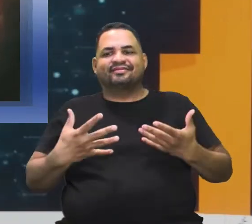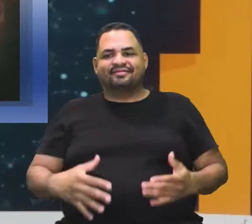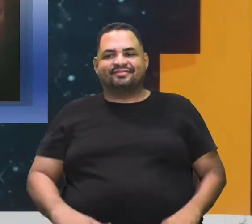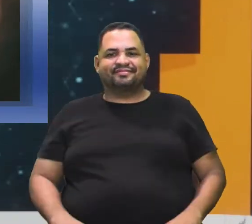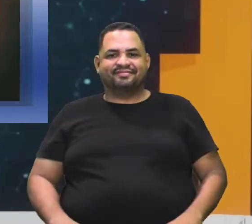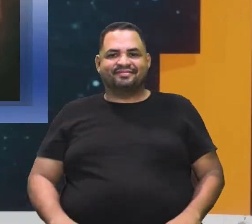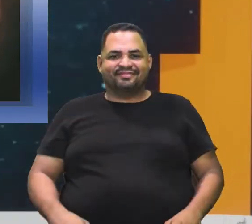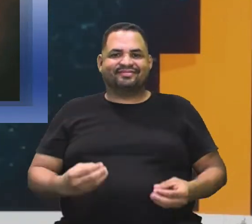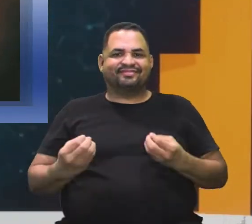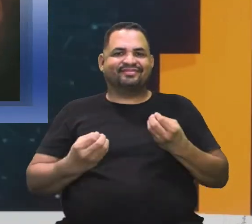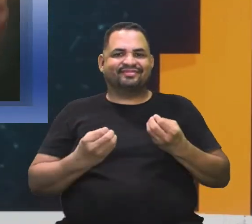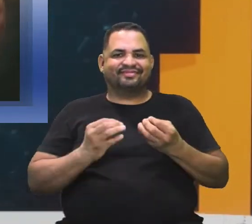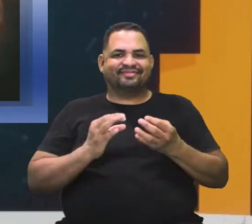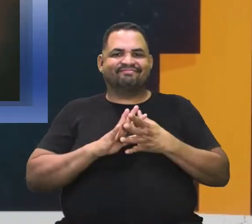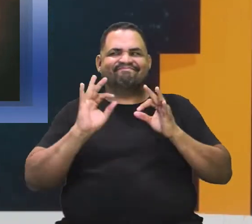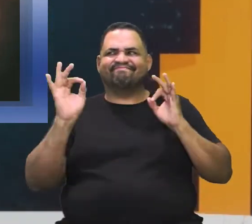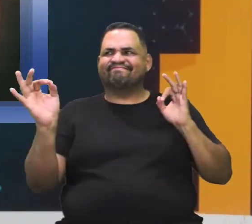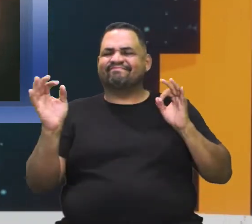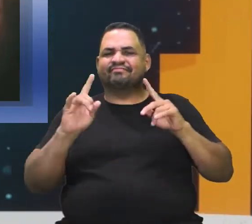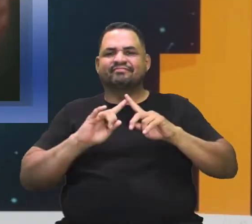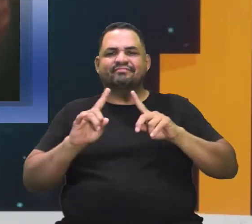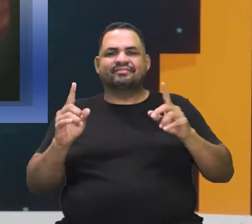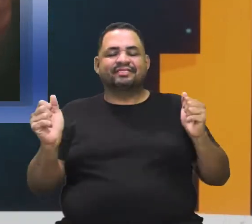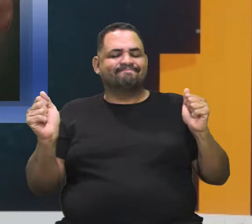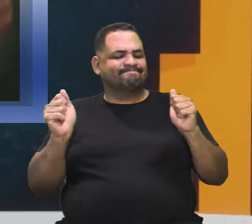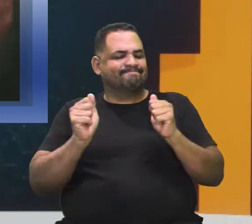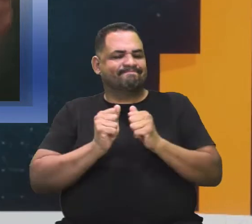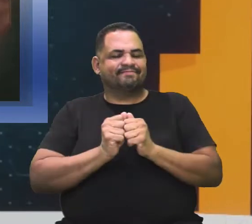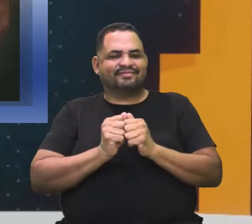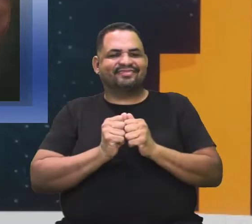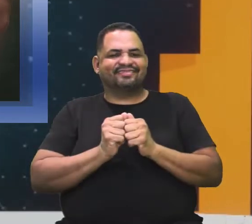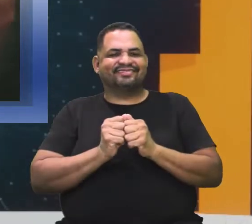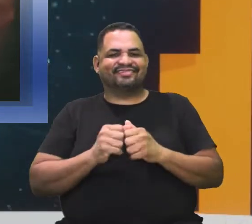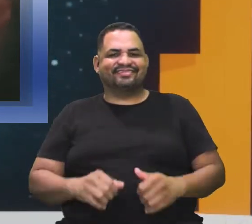a gente pensa assim, tá tão longe, mas não, é tão perto,